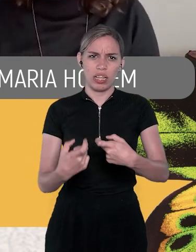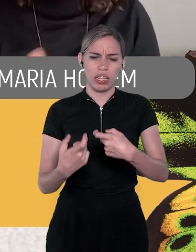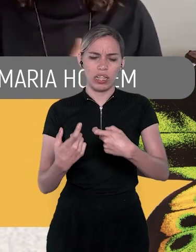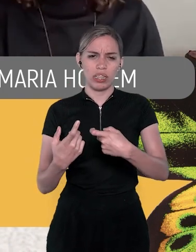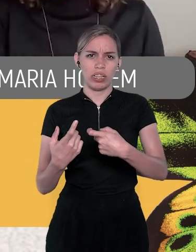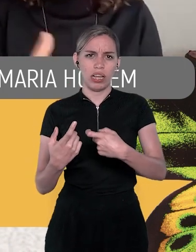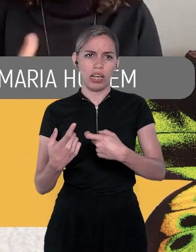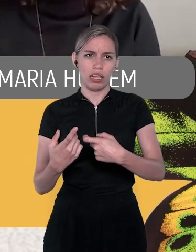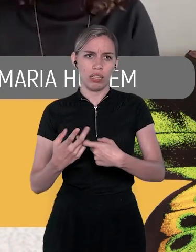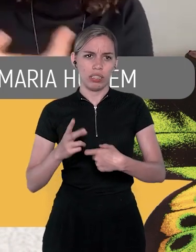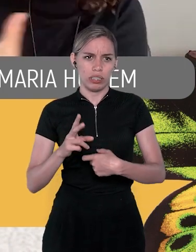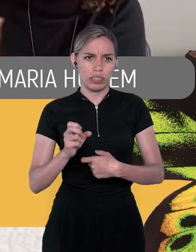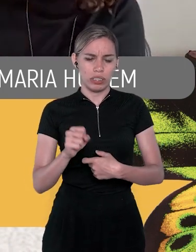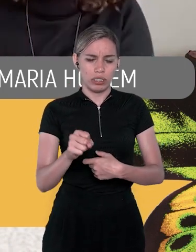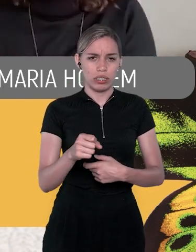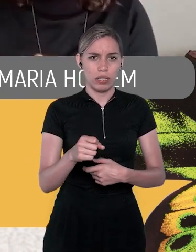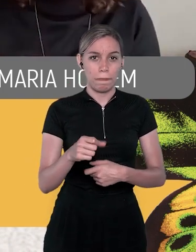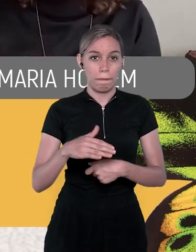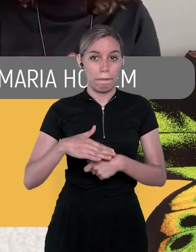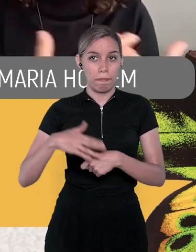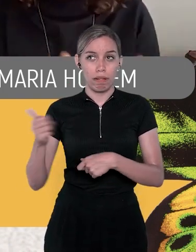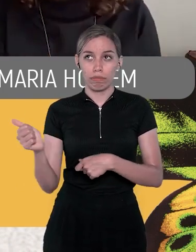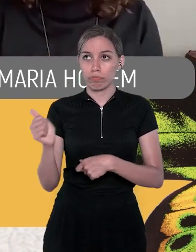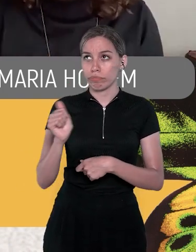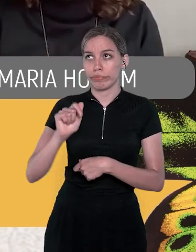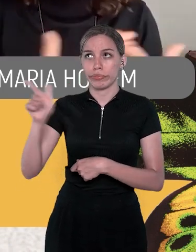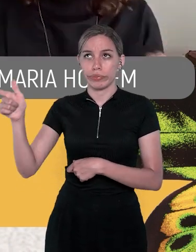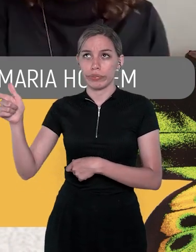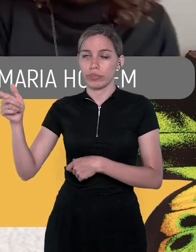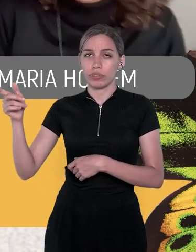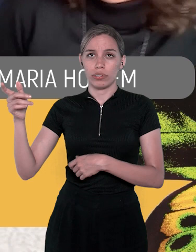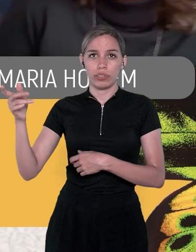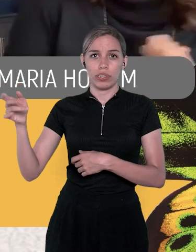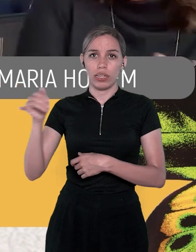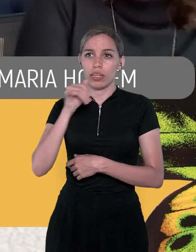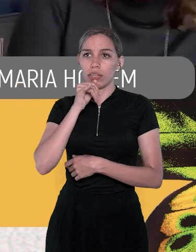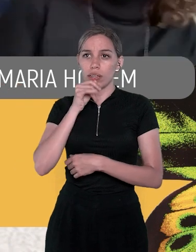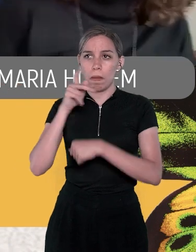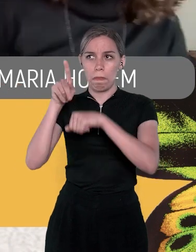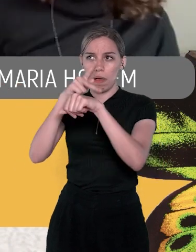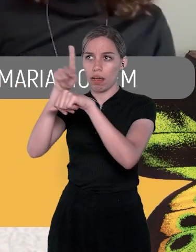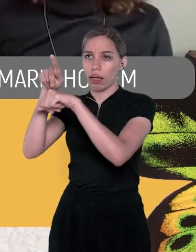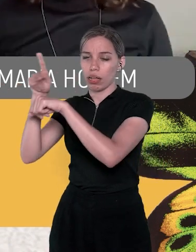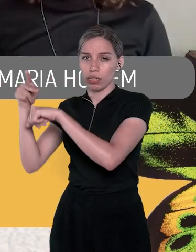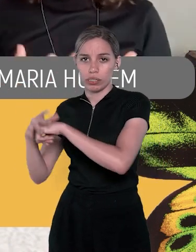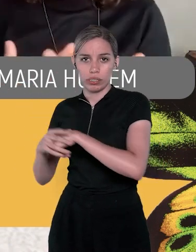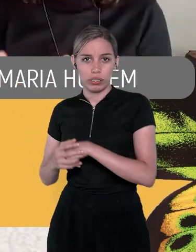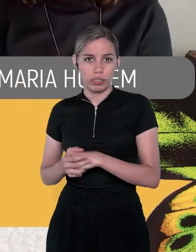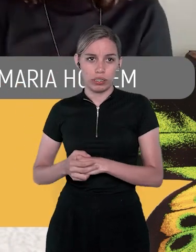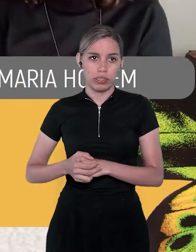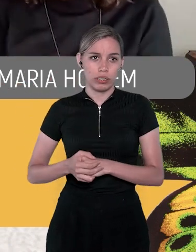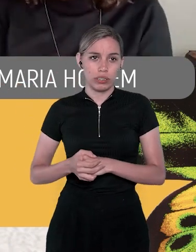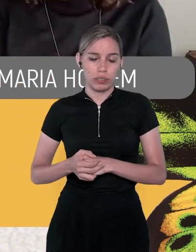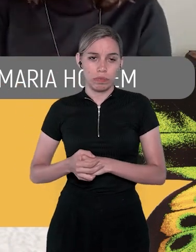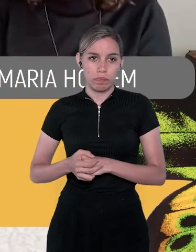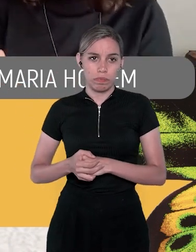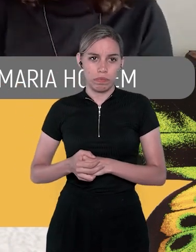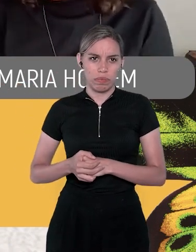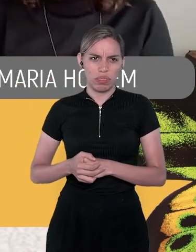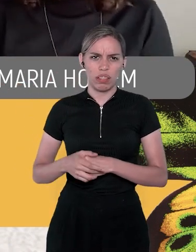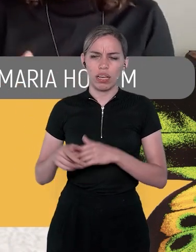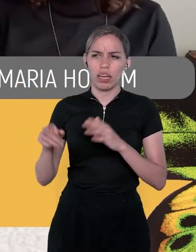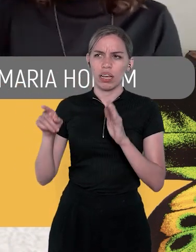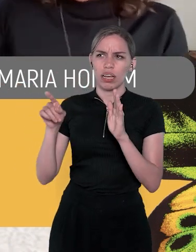que mata mais que, aí você vai, Síria, Namíbia, Serra Leoa, Honduras, e você tem